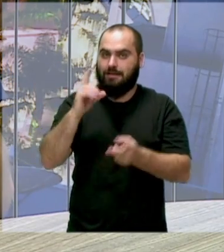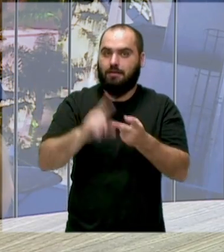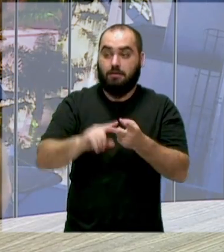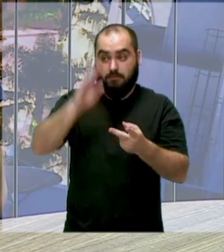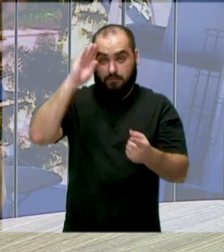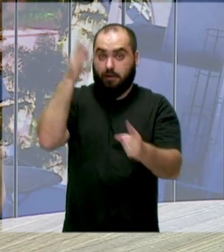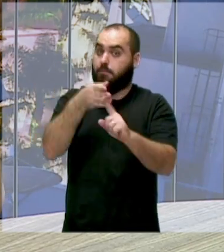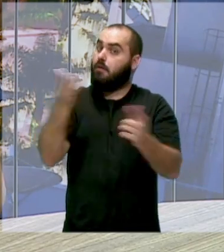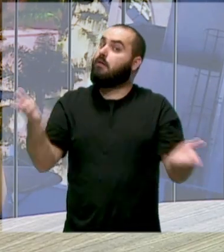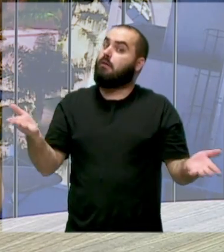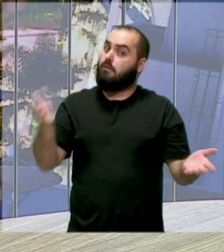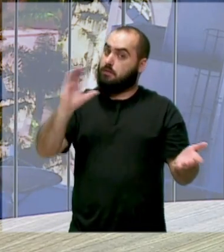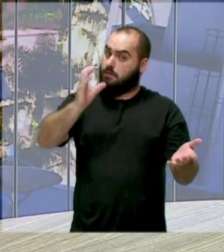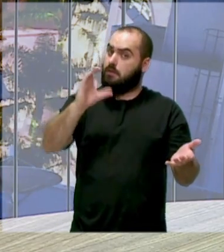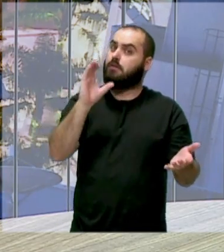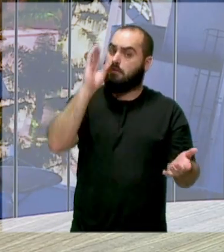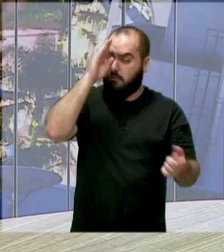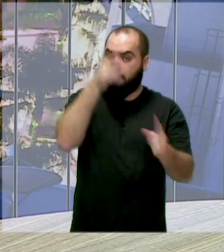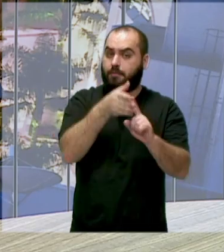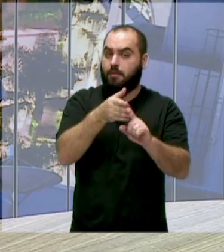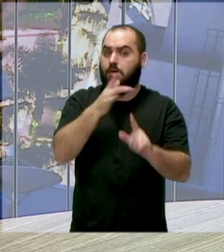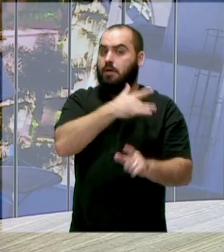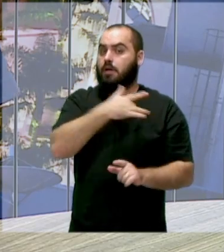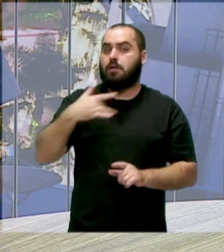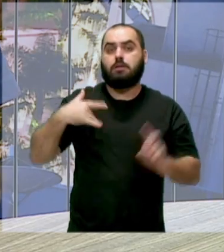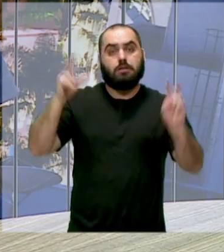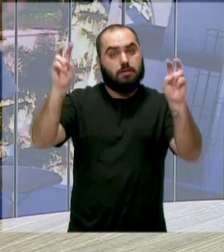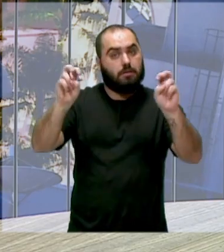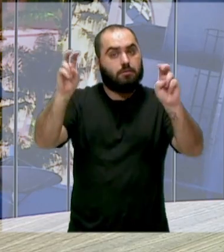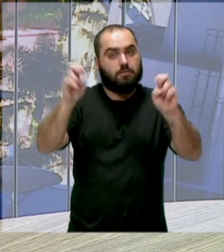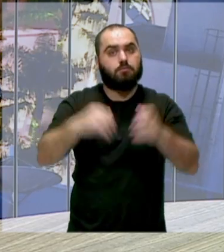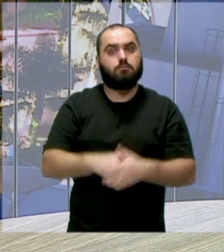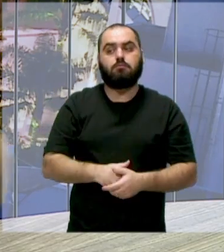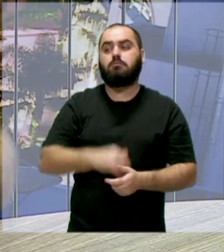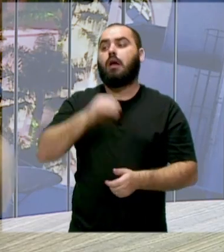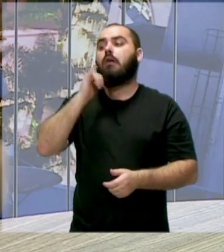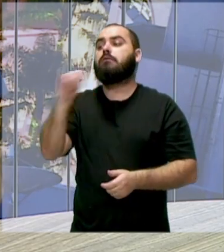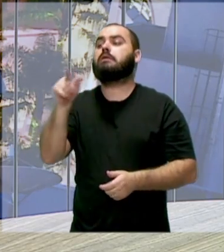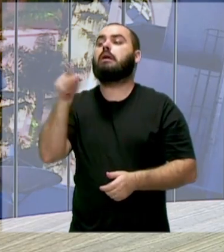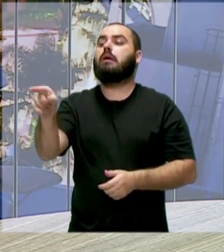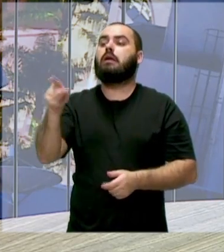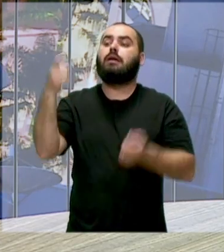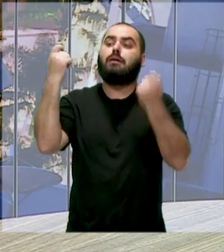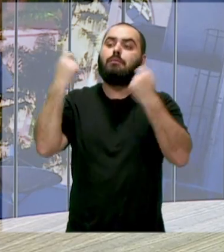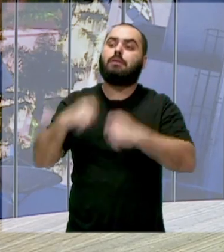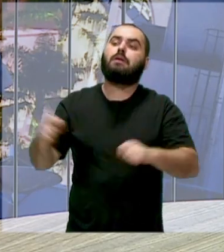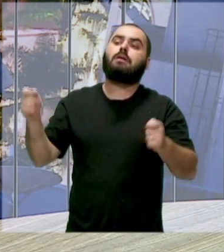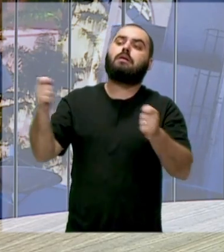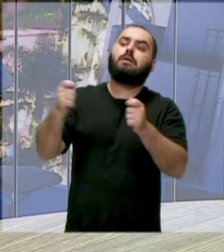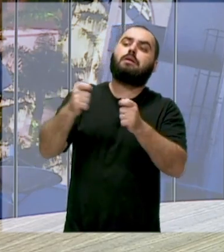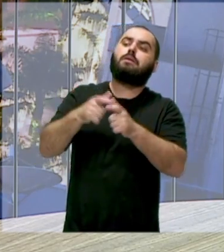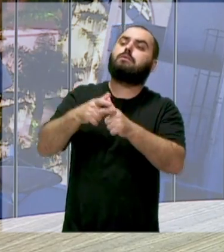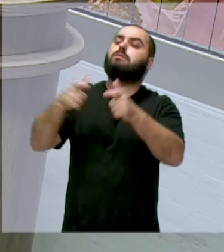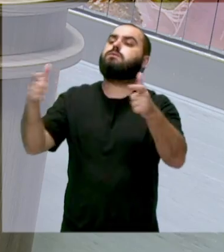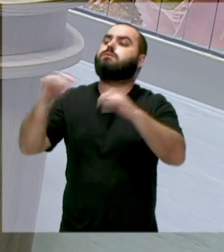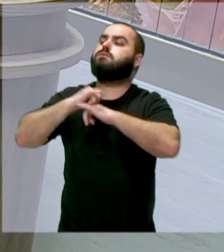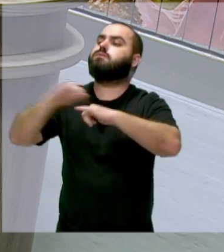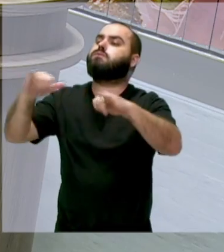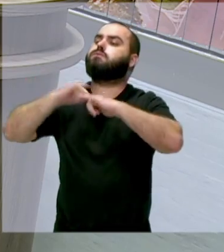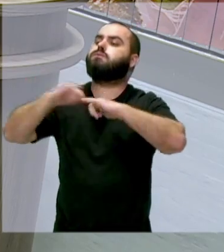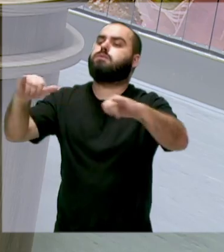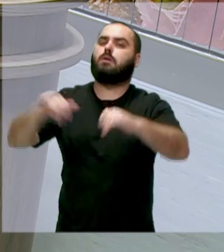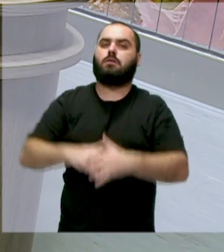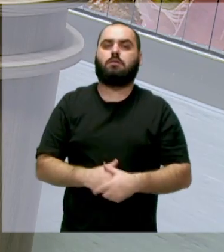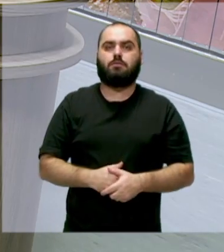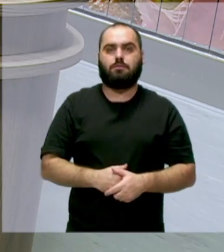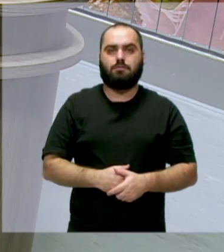principal envolvido pela questão de saúde e ciências, e passar para ele que ele seja um multiplicador com os outros alunos. Não custa